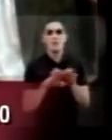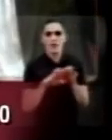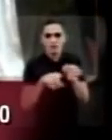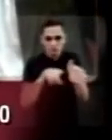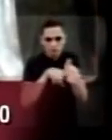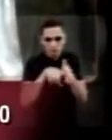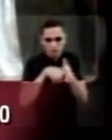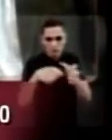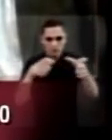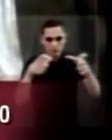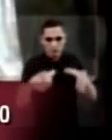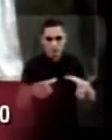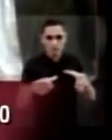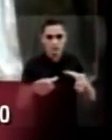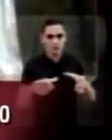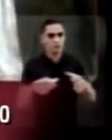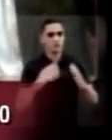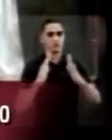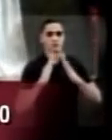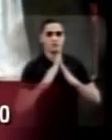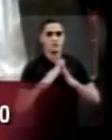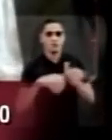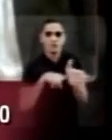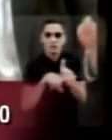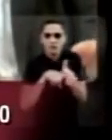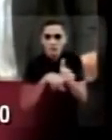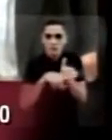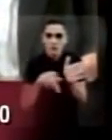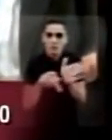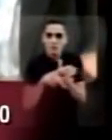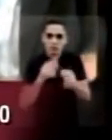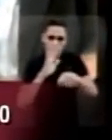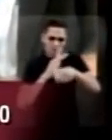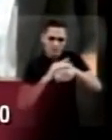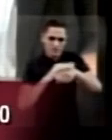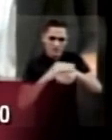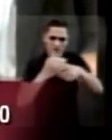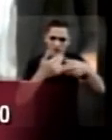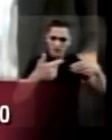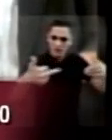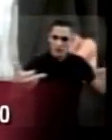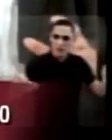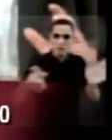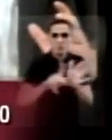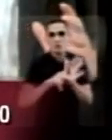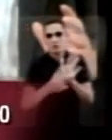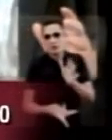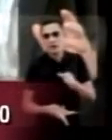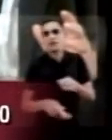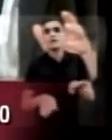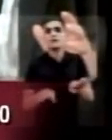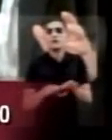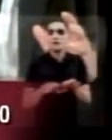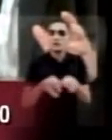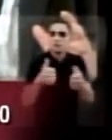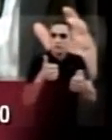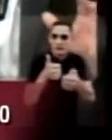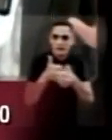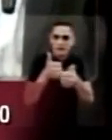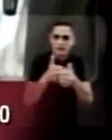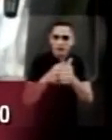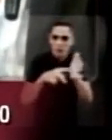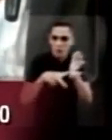Patologia do município, que também fica na Filadélfia, ali perto da Maria Benta. Então, lembrar